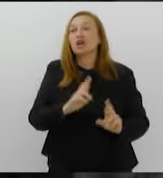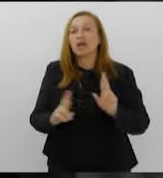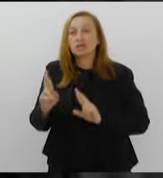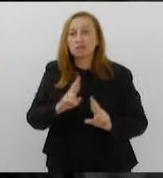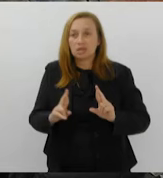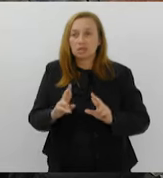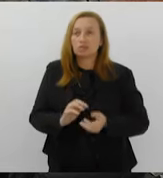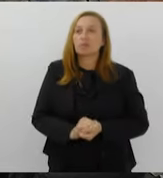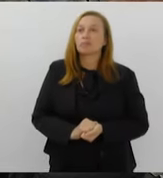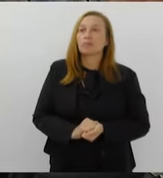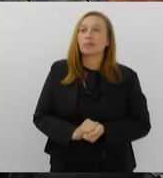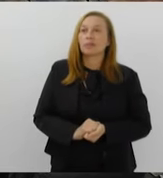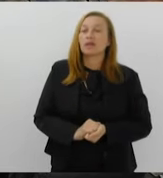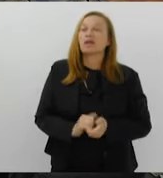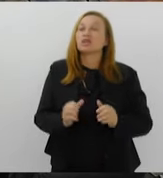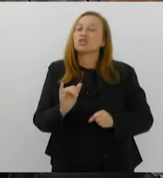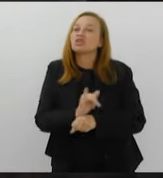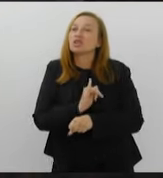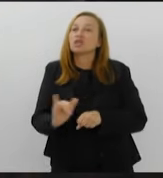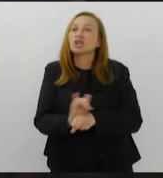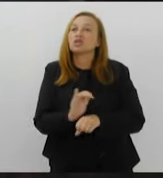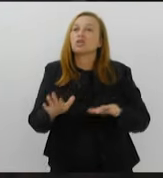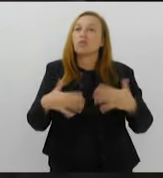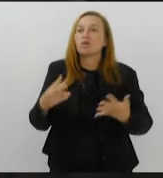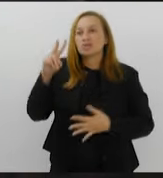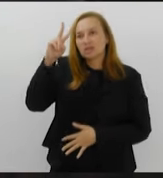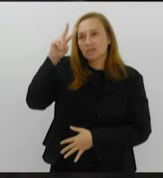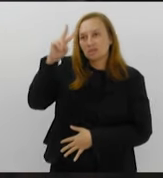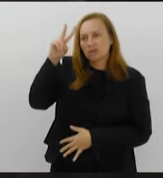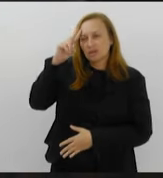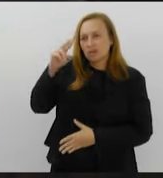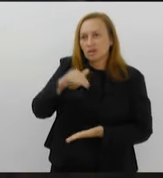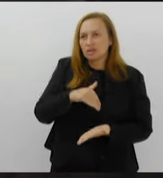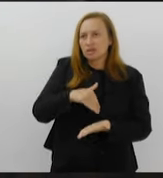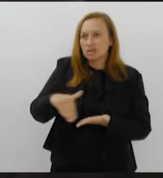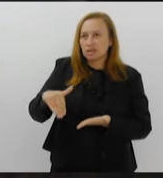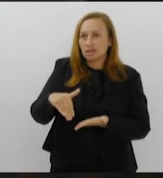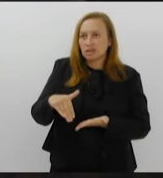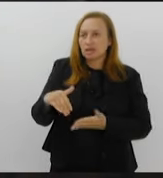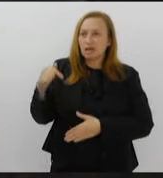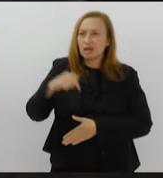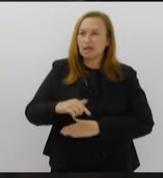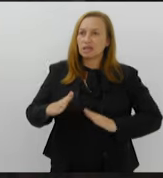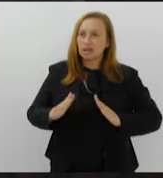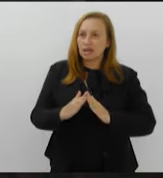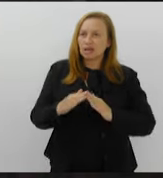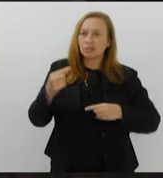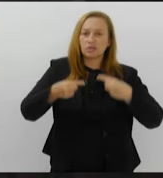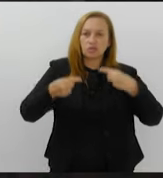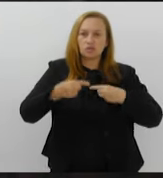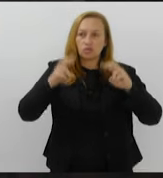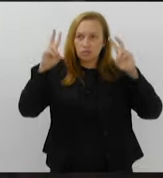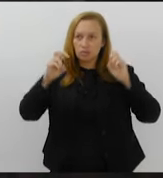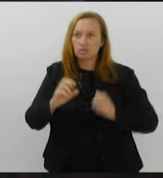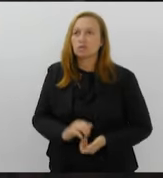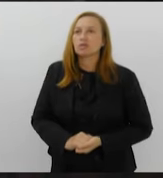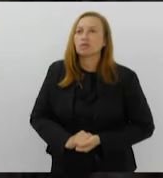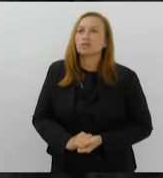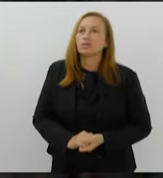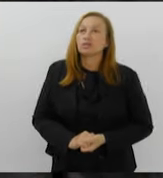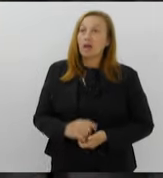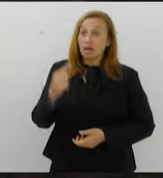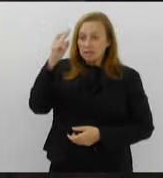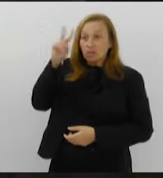Qual é a estratégia? Qual é? Segunda-feira os secretários estarão aqui na casa para a gente debater o assunto.